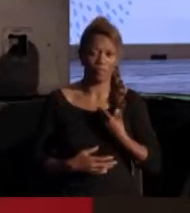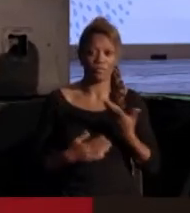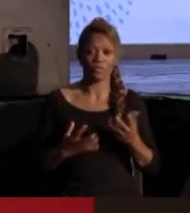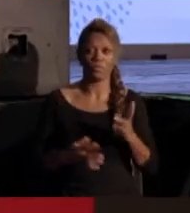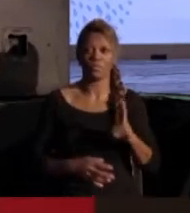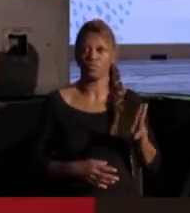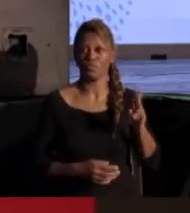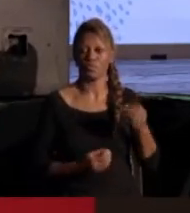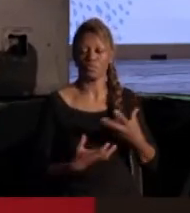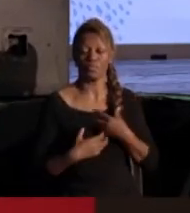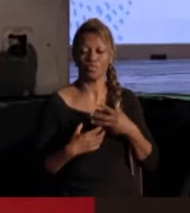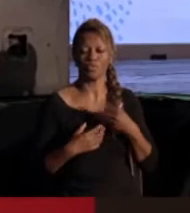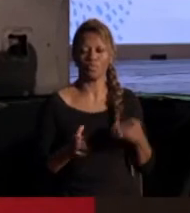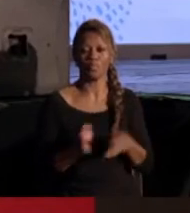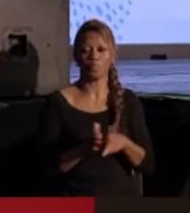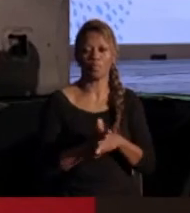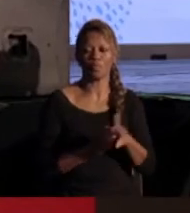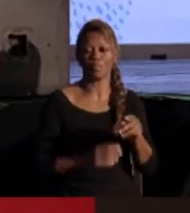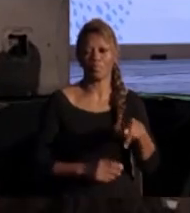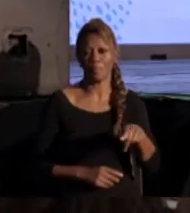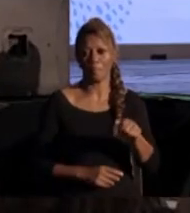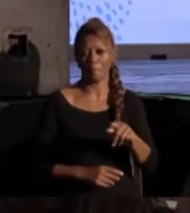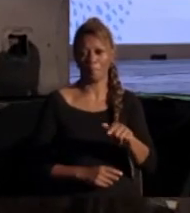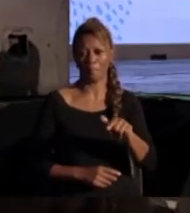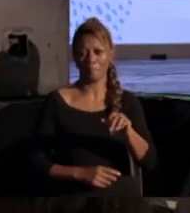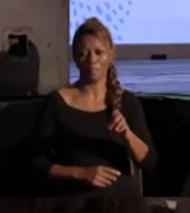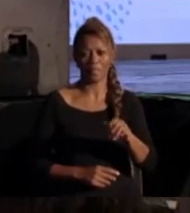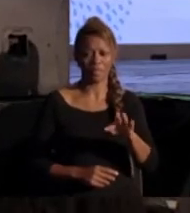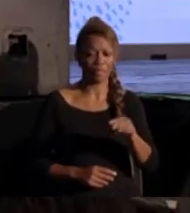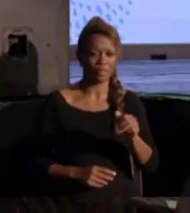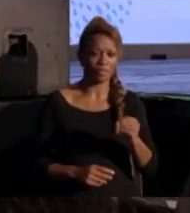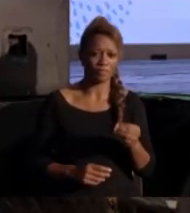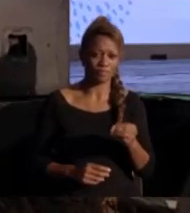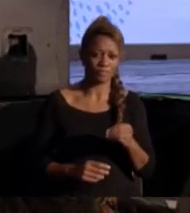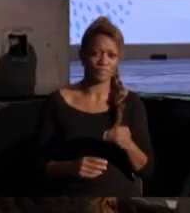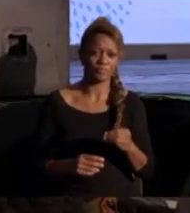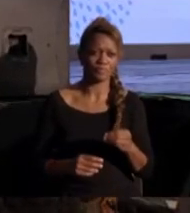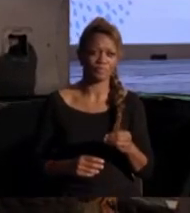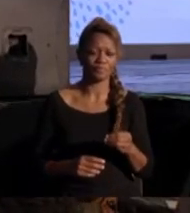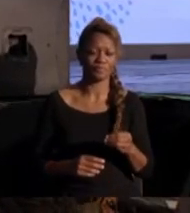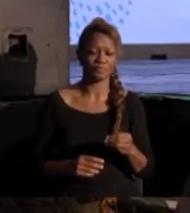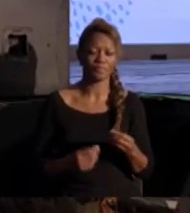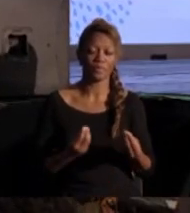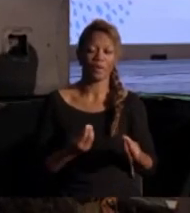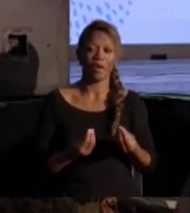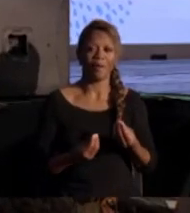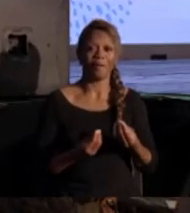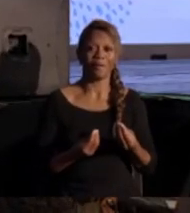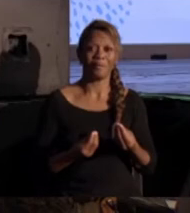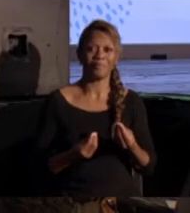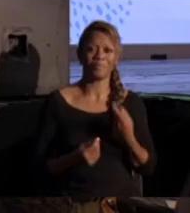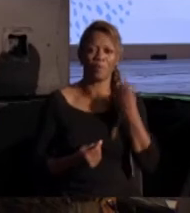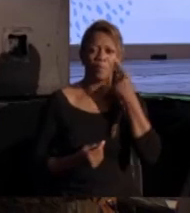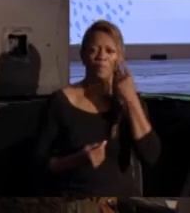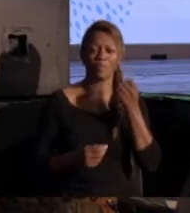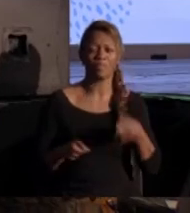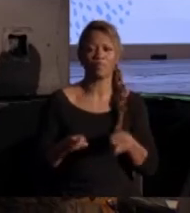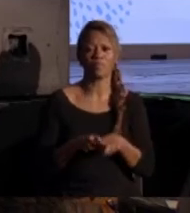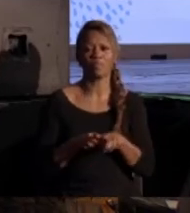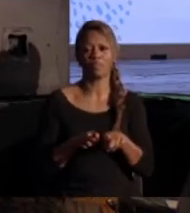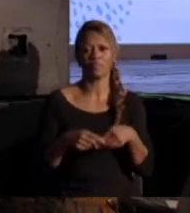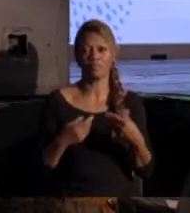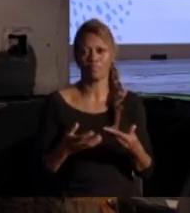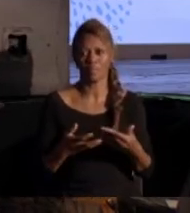usou uma das formas do francês, palais, palais para palato e palais para palácio. Mas podemos pensar também aí, brincando,